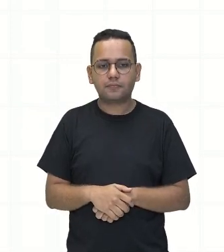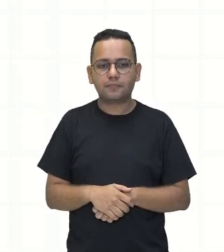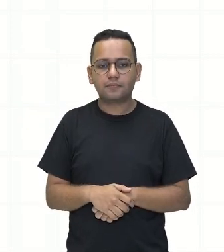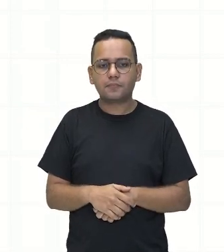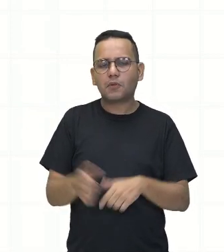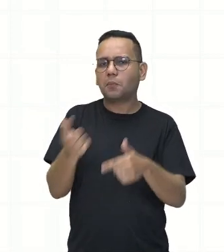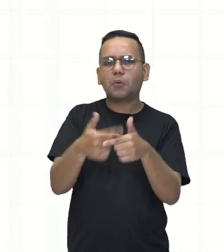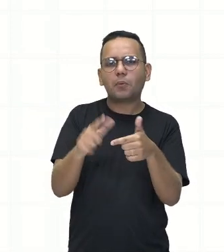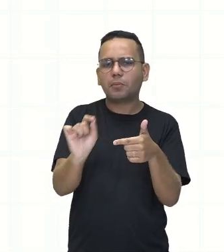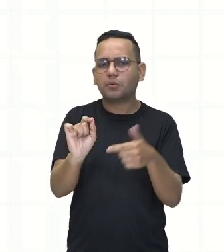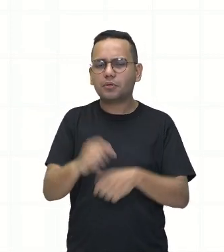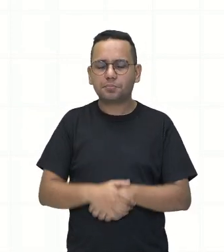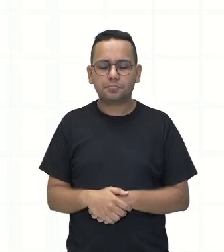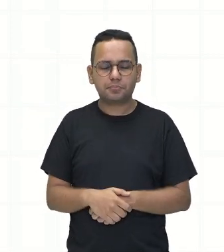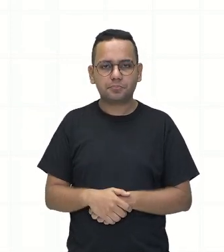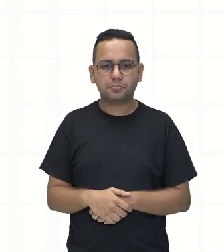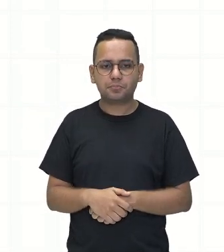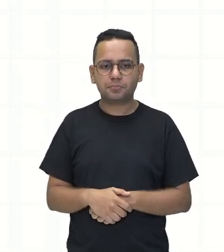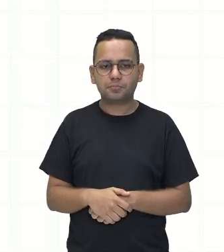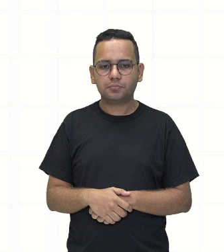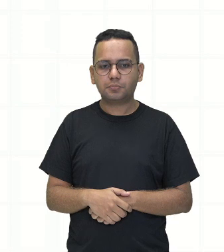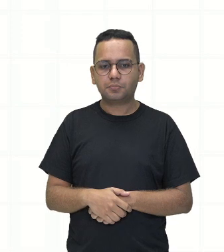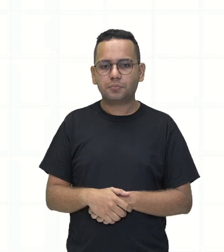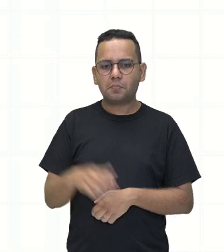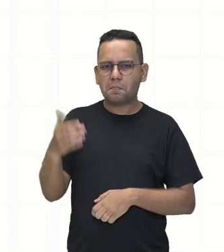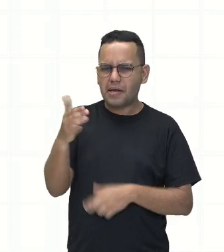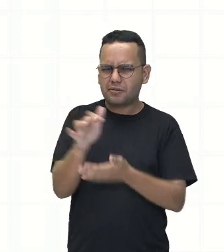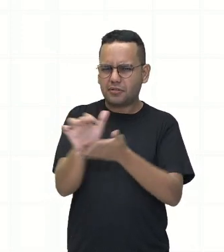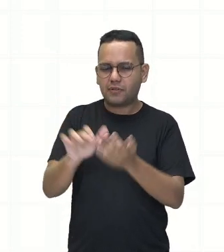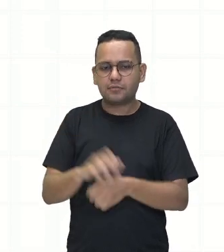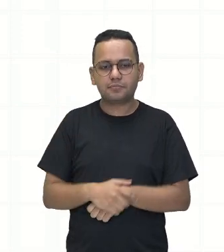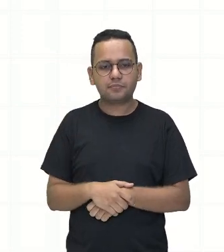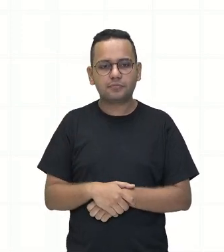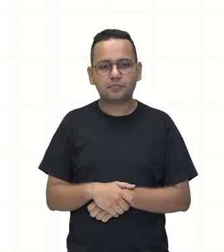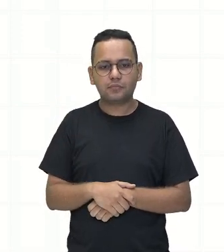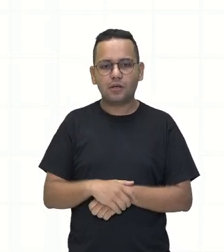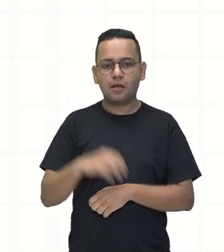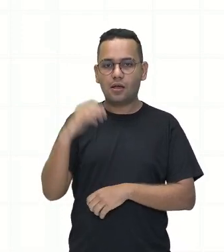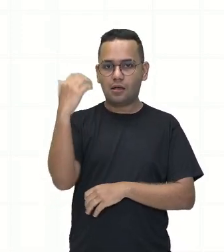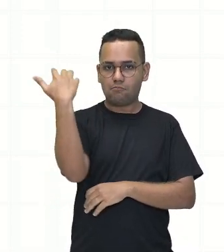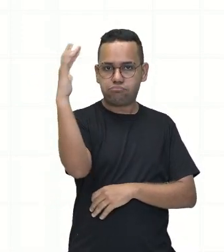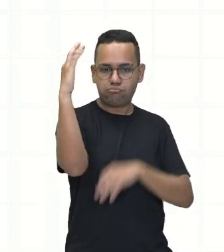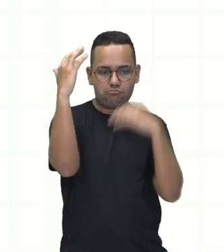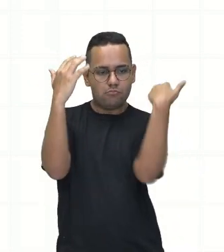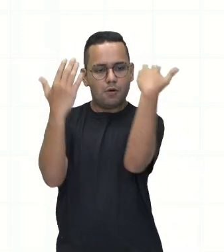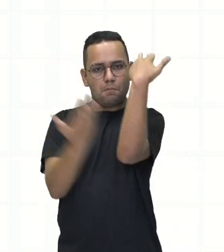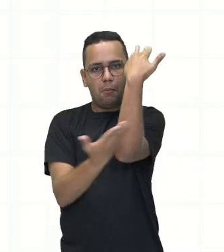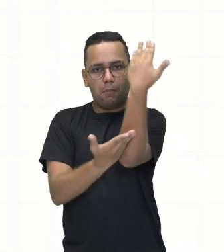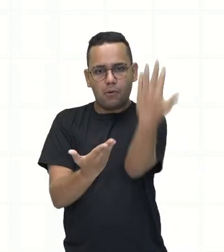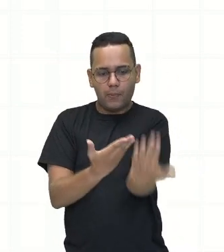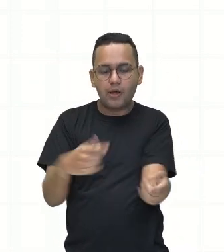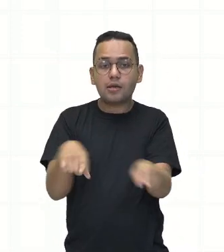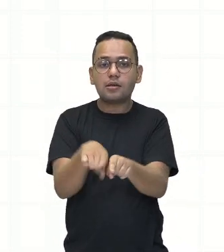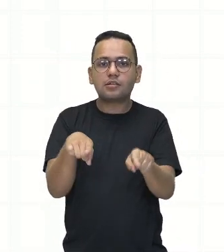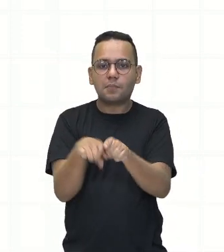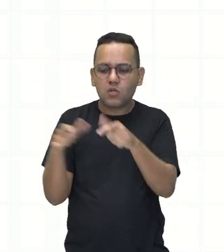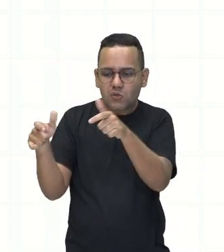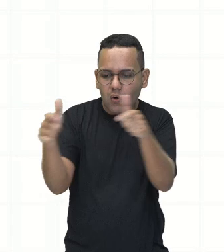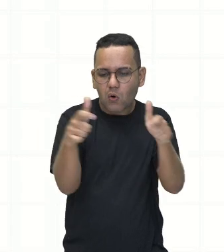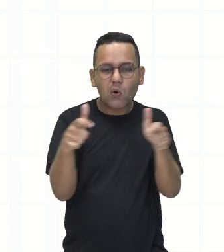dos peixes, né? E o desmatamento e a perda de hábitat, que faz com que muitas espécies